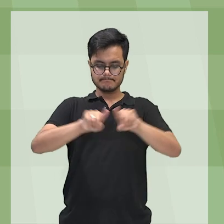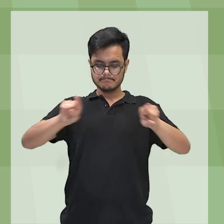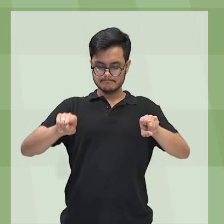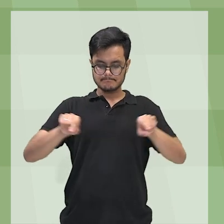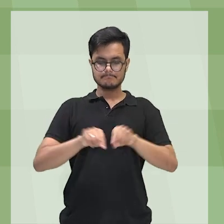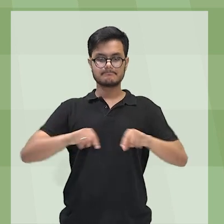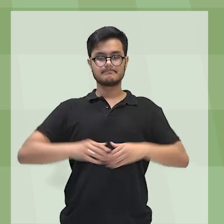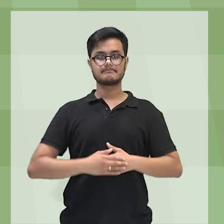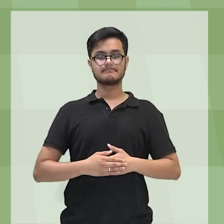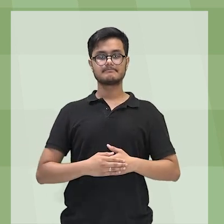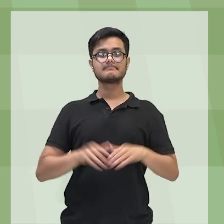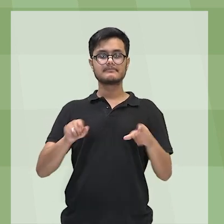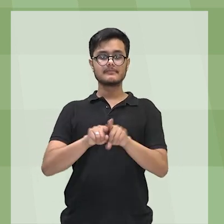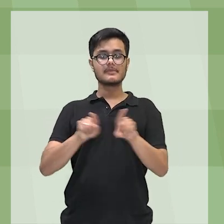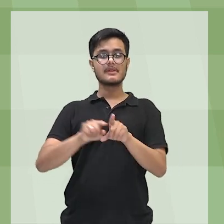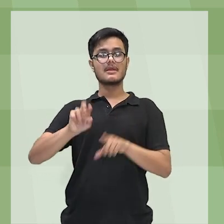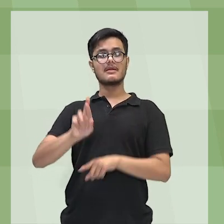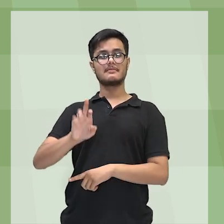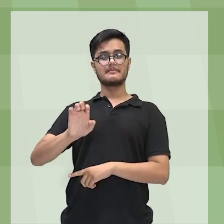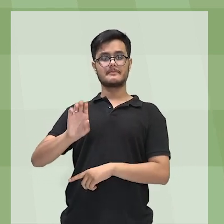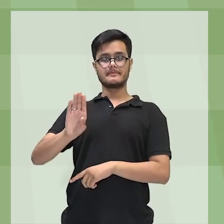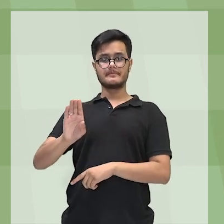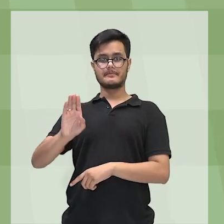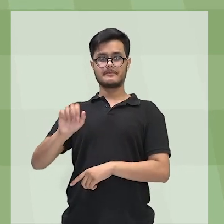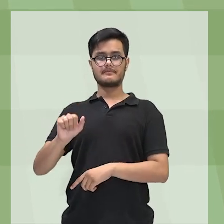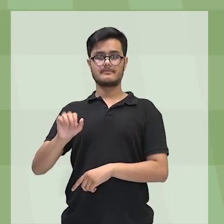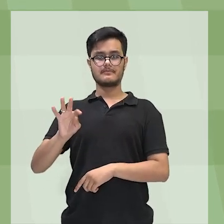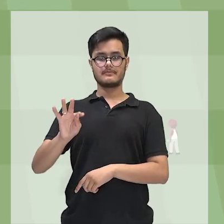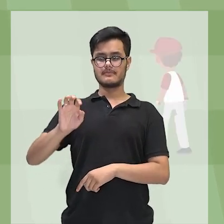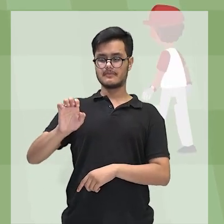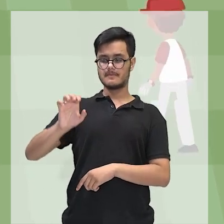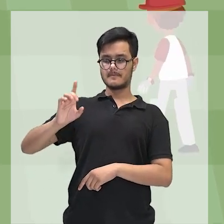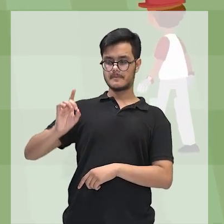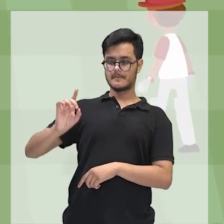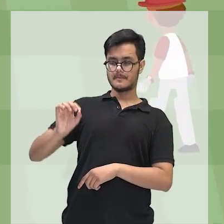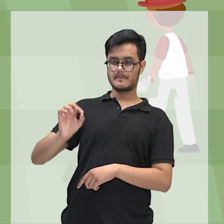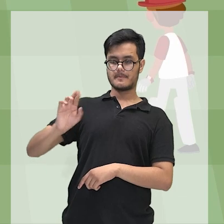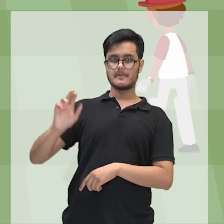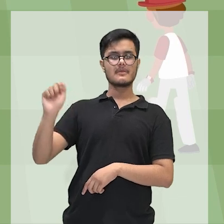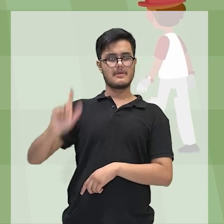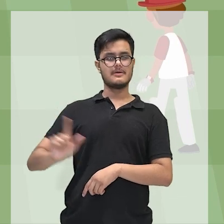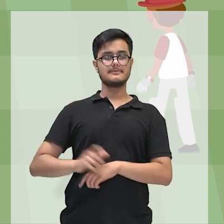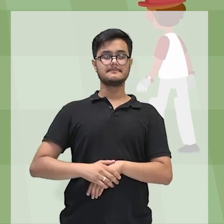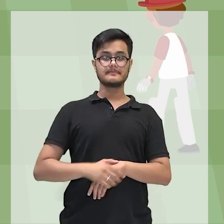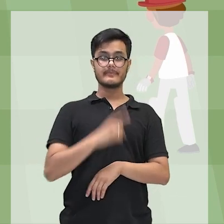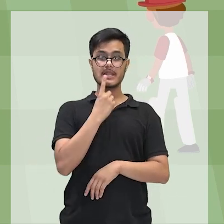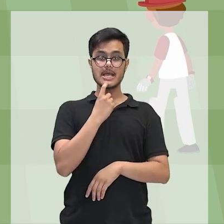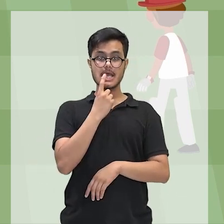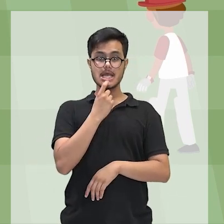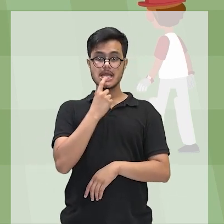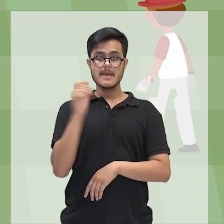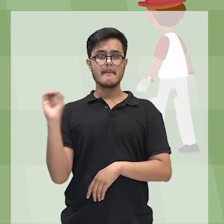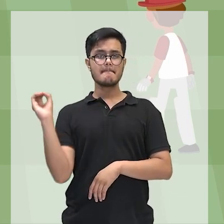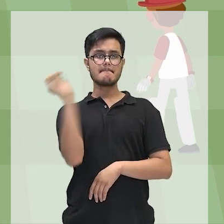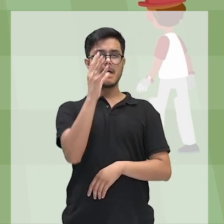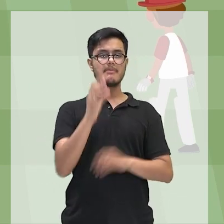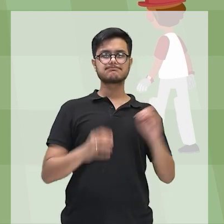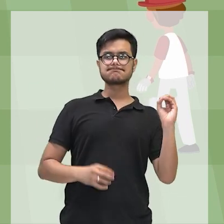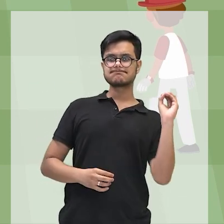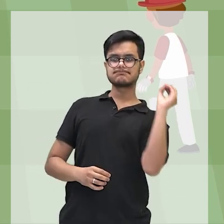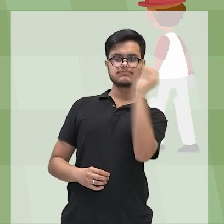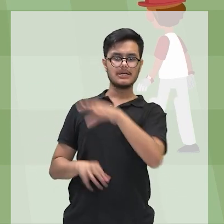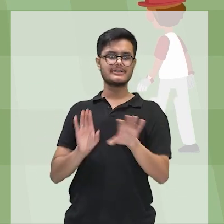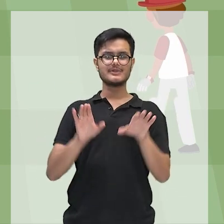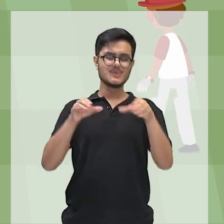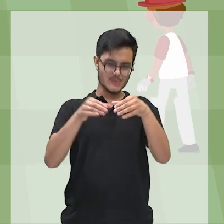nossos rebatedores, que estão em azul. E em vermelho, nós temos os arremessadores e a sua